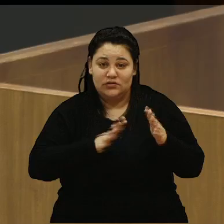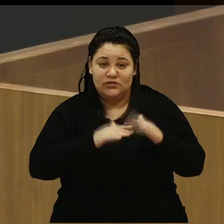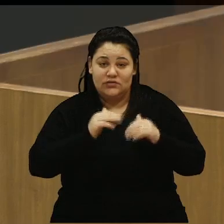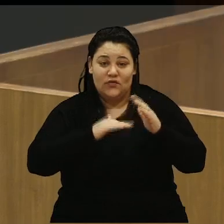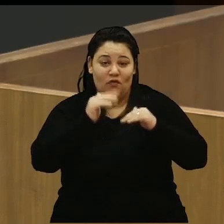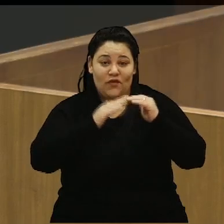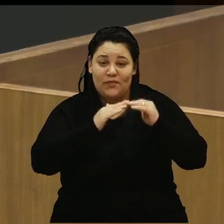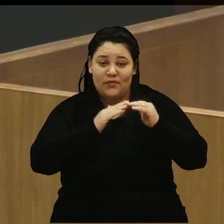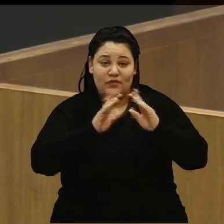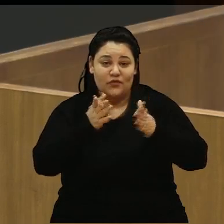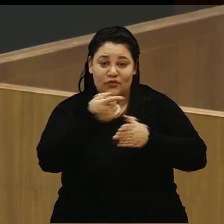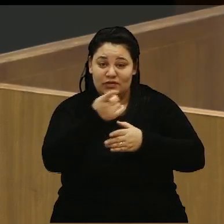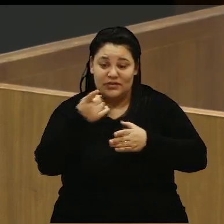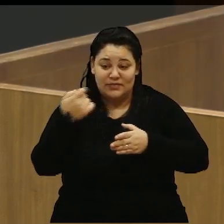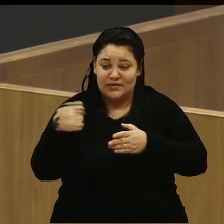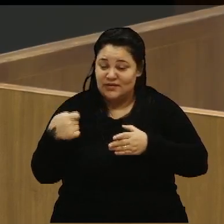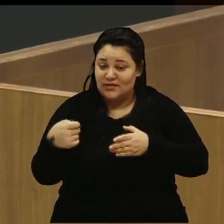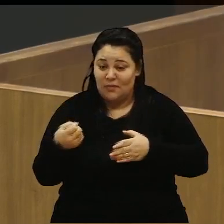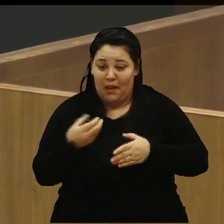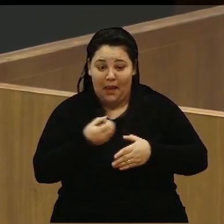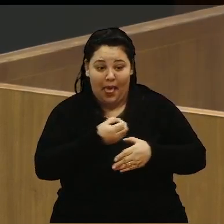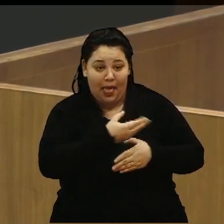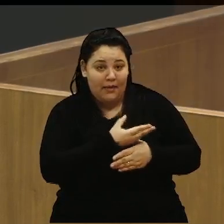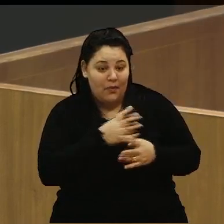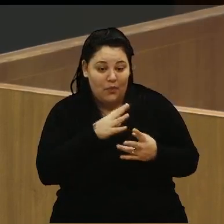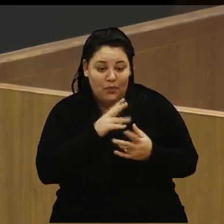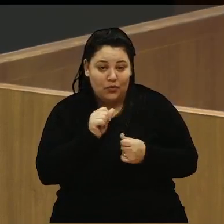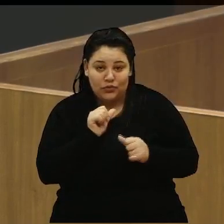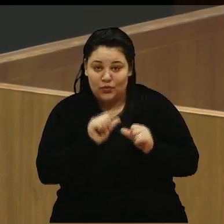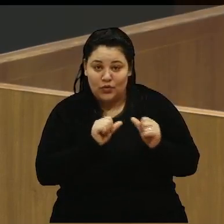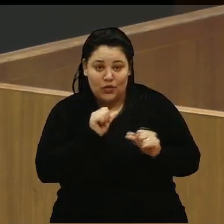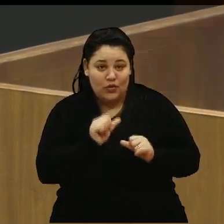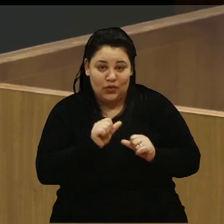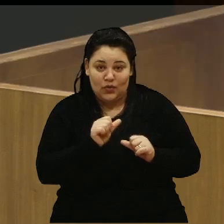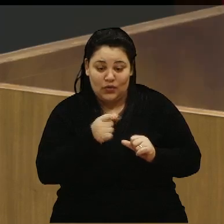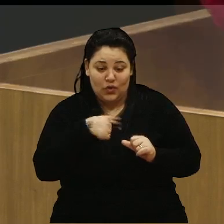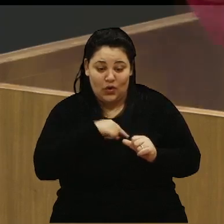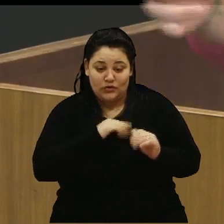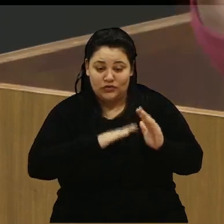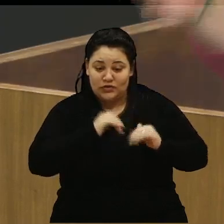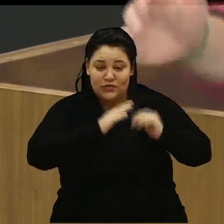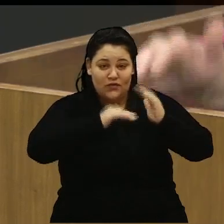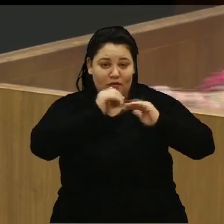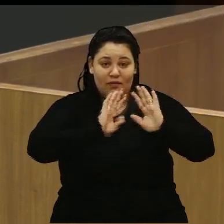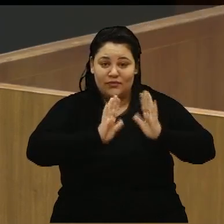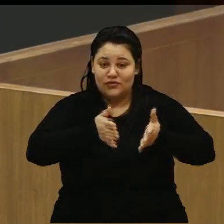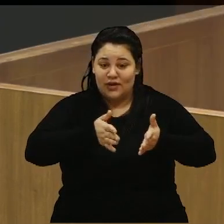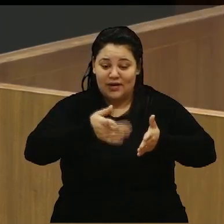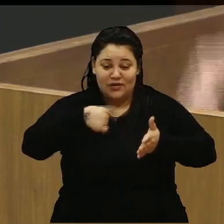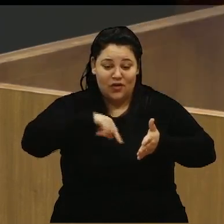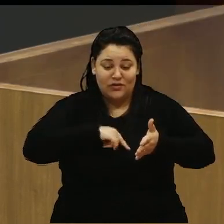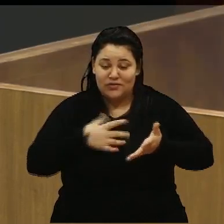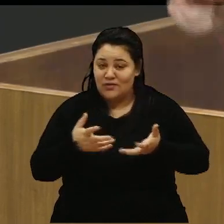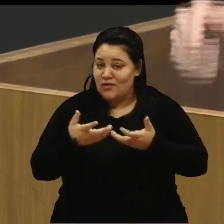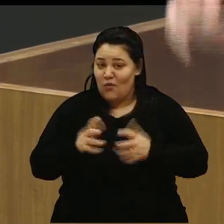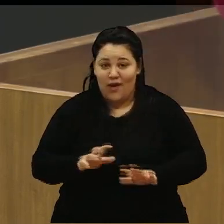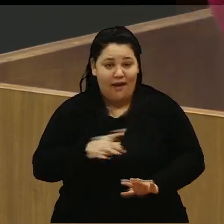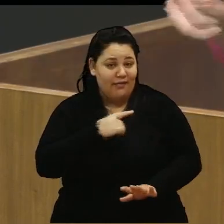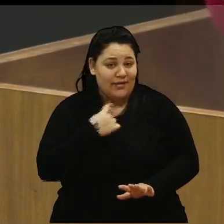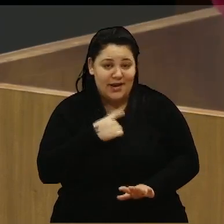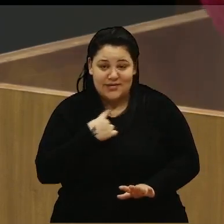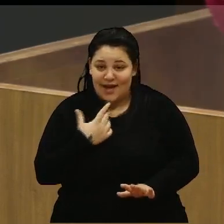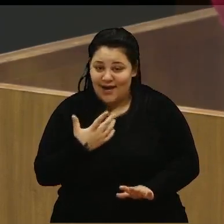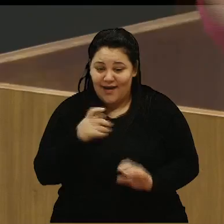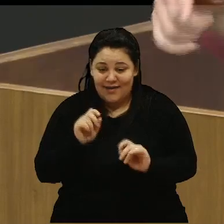precisam se atualizar, gente. O mundo mudou. Nós avançamos. Nós não vamos mais retroceder. Quem precisa